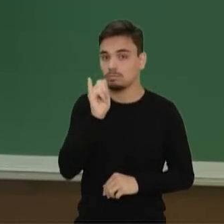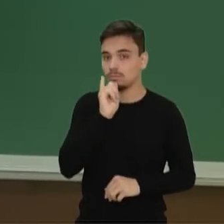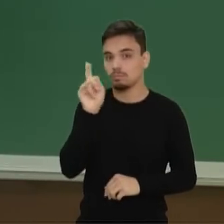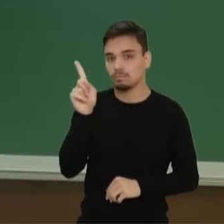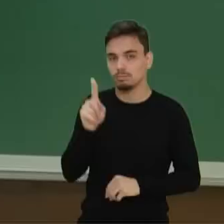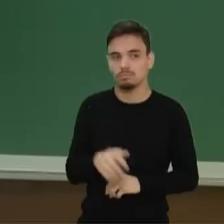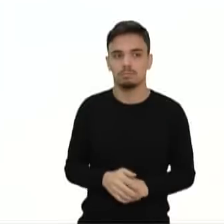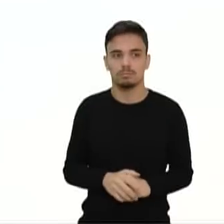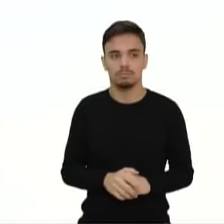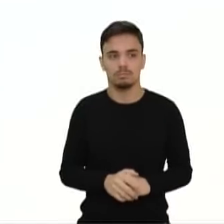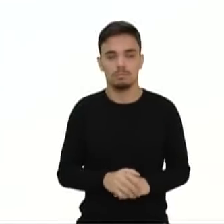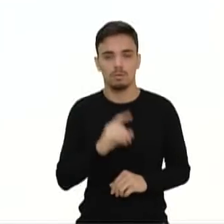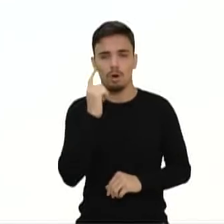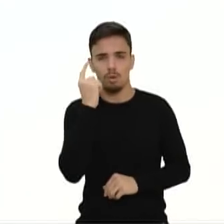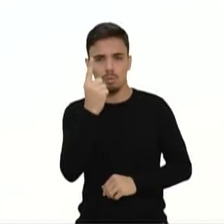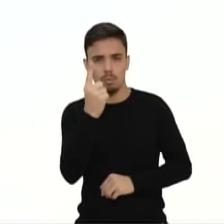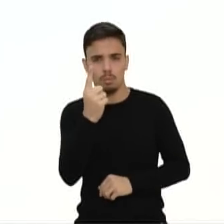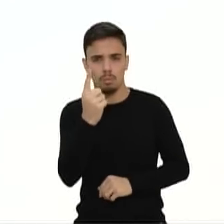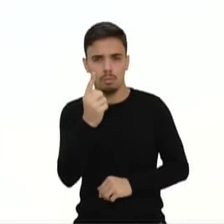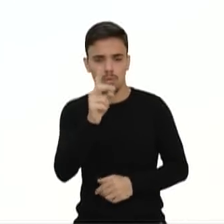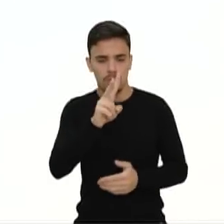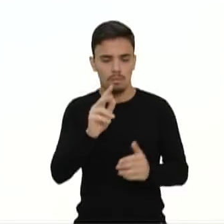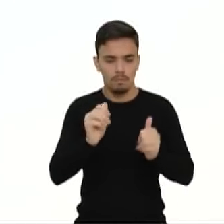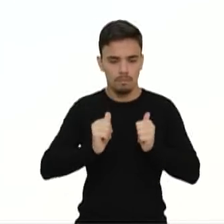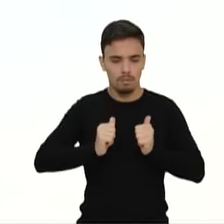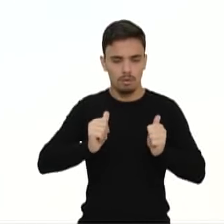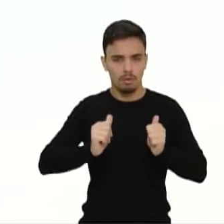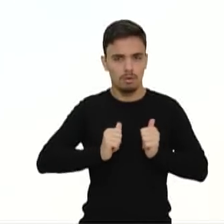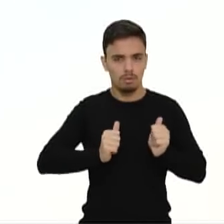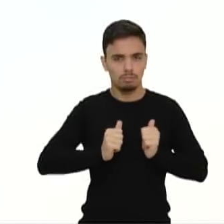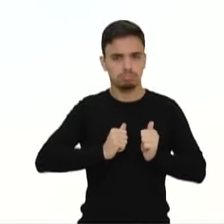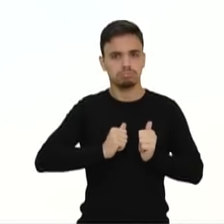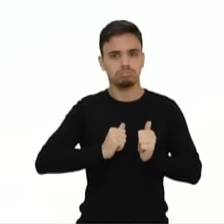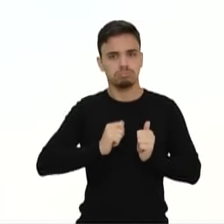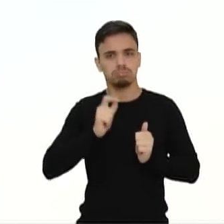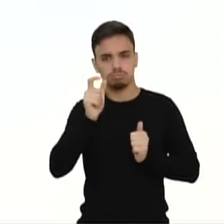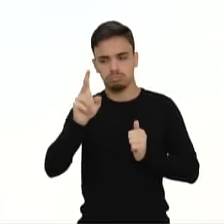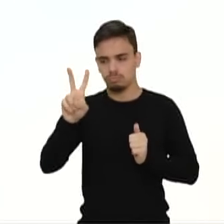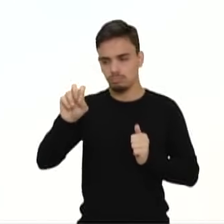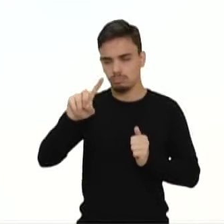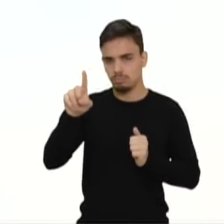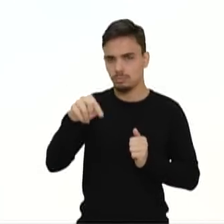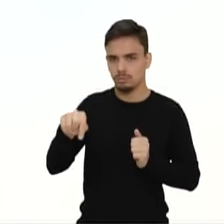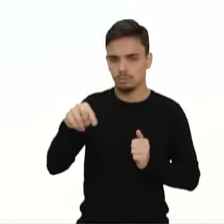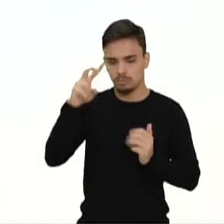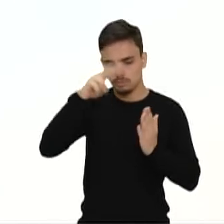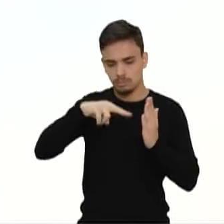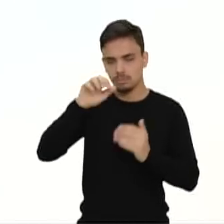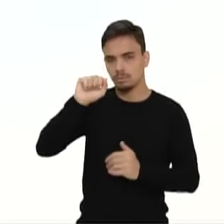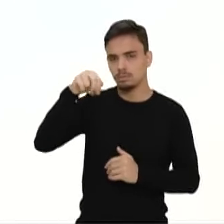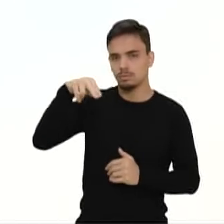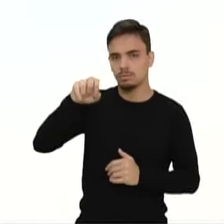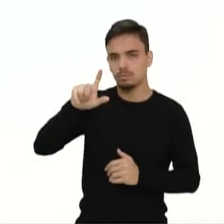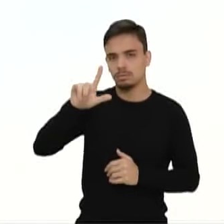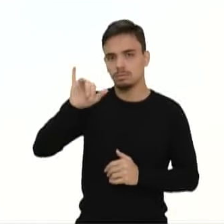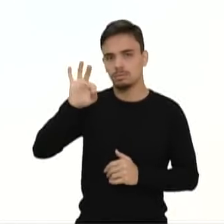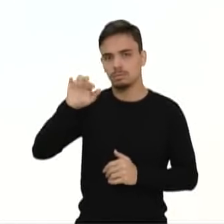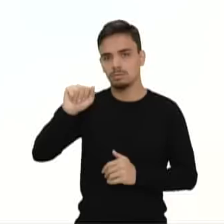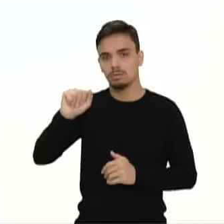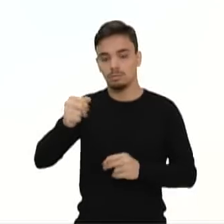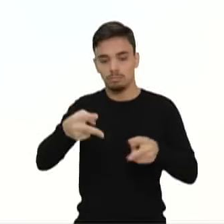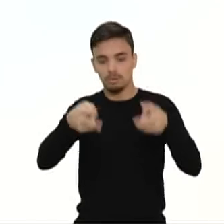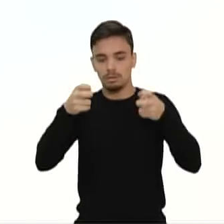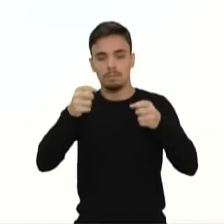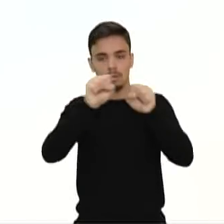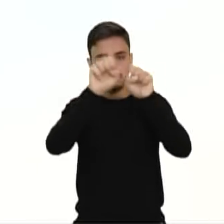Exemplos. 1. Voz passiva analítica. Então, verifique ali a estrutura, que vai ser sempre